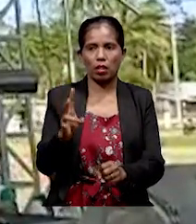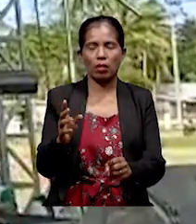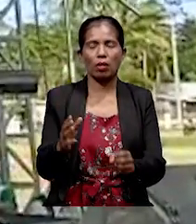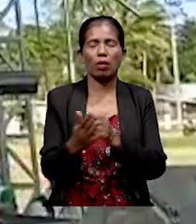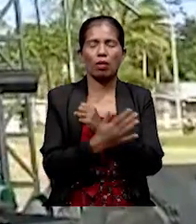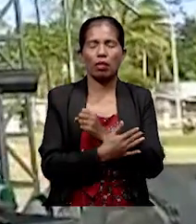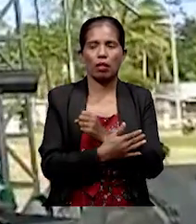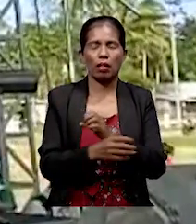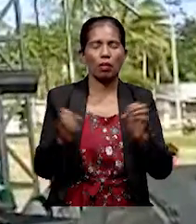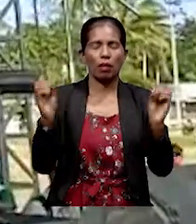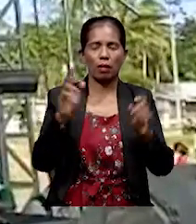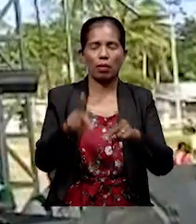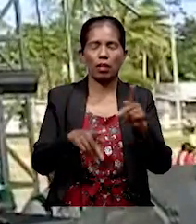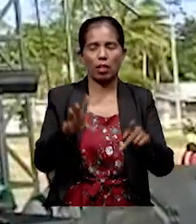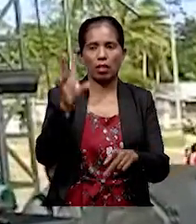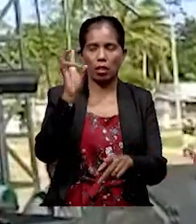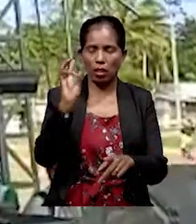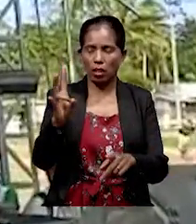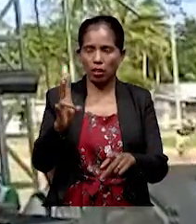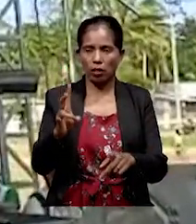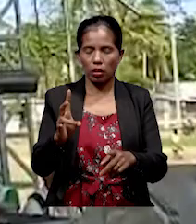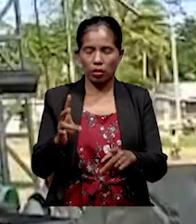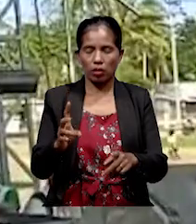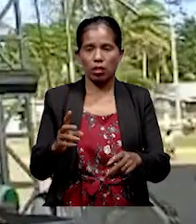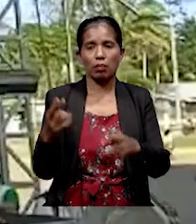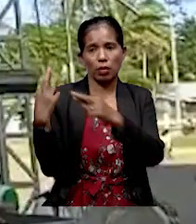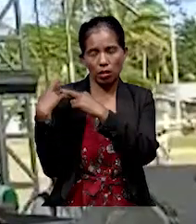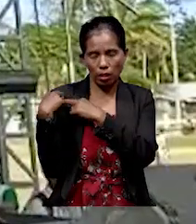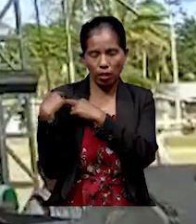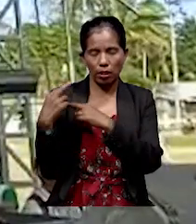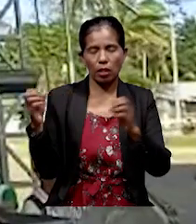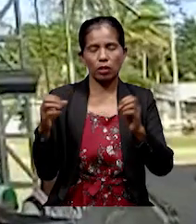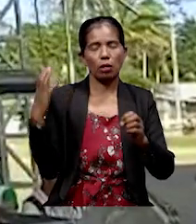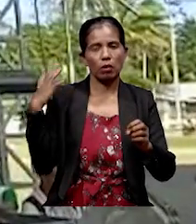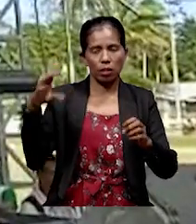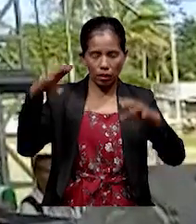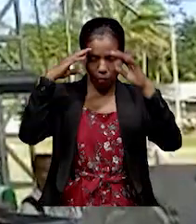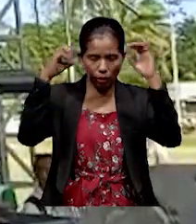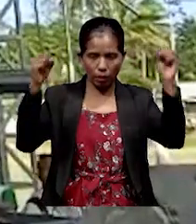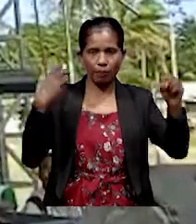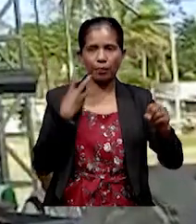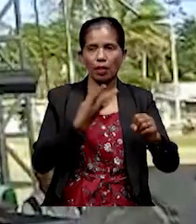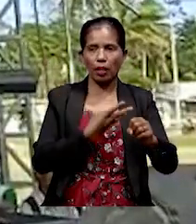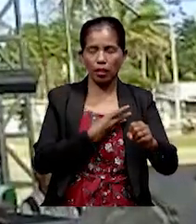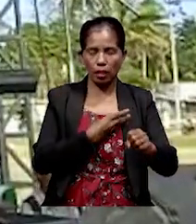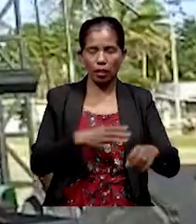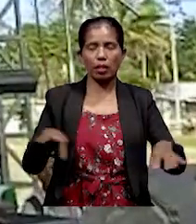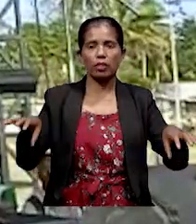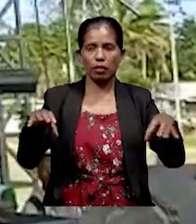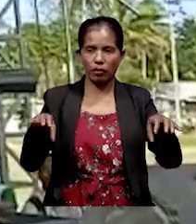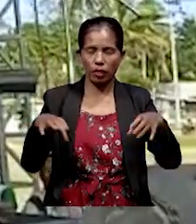lá for posse. Nem as competências presidente dia. E tem sistema semipresidencialista,